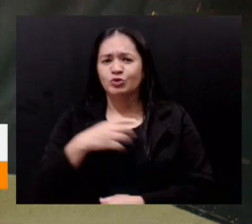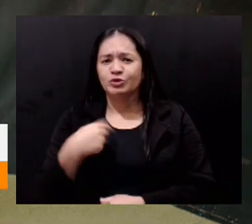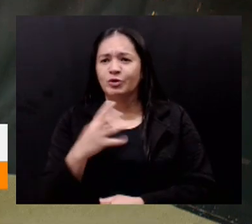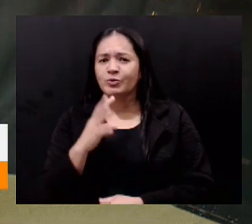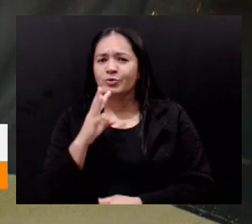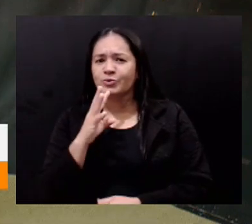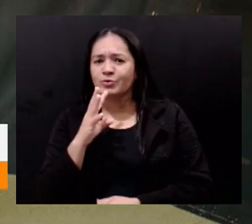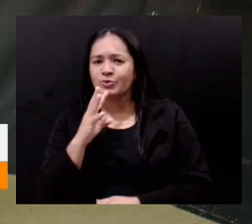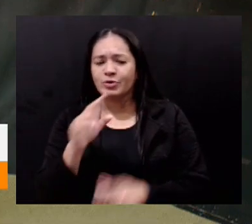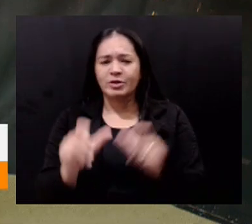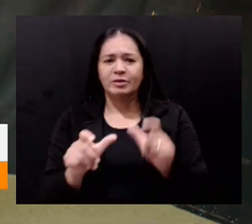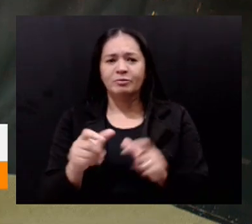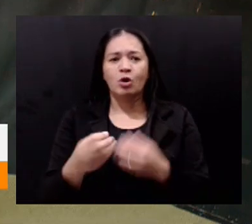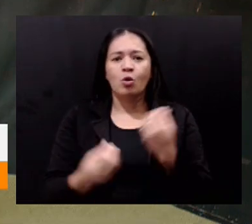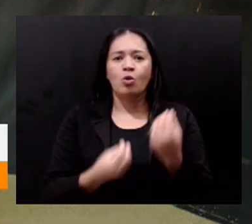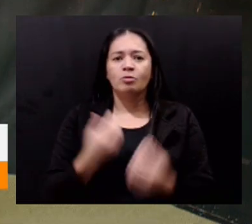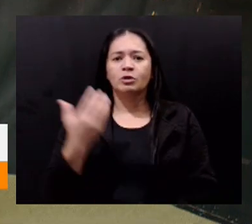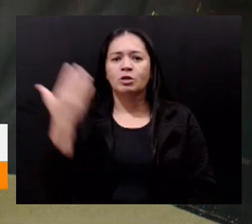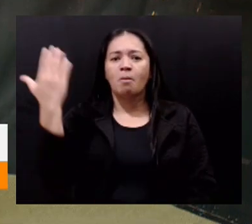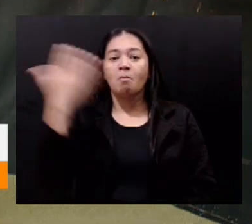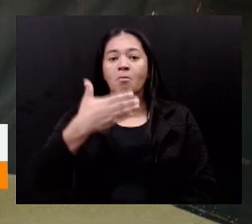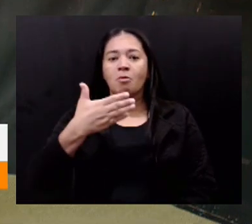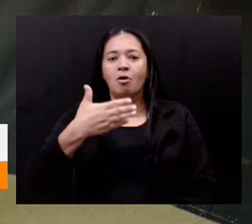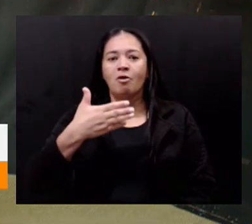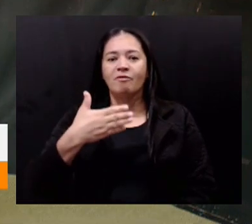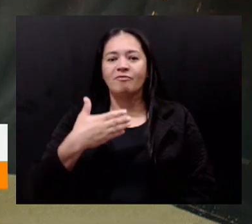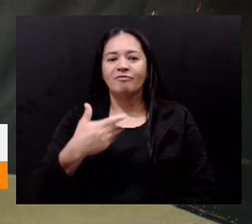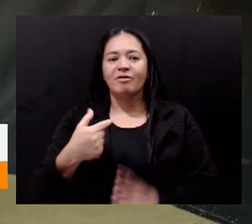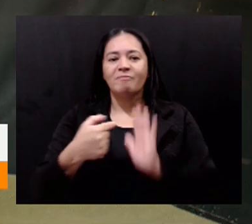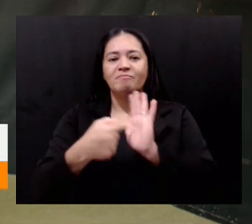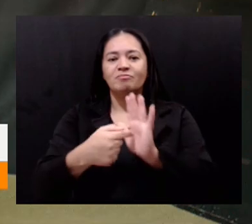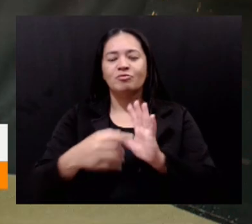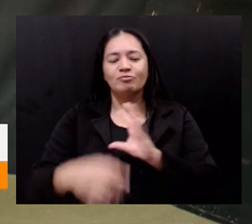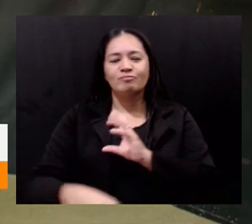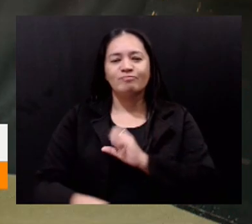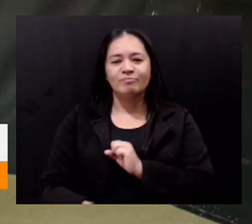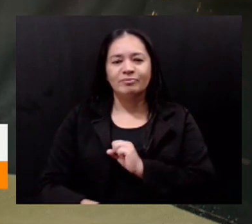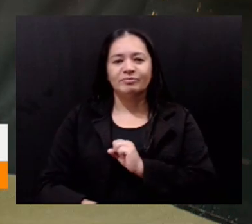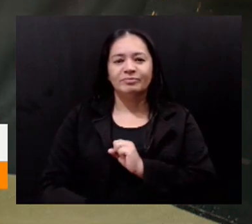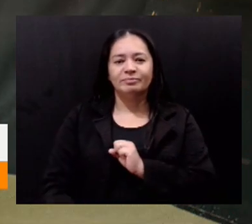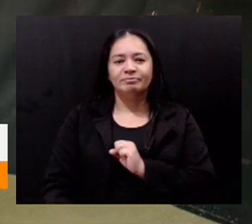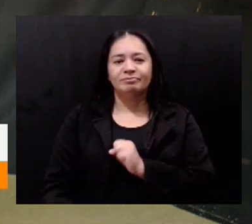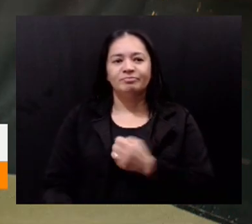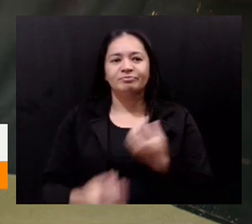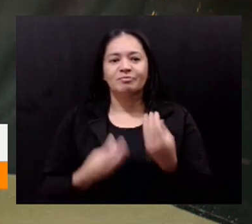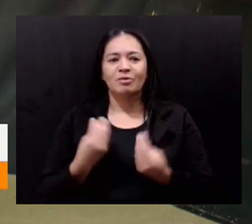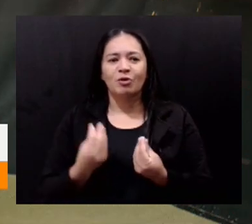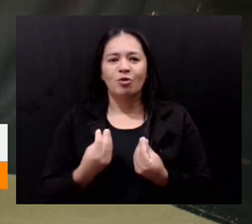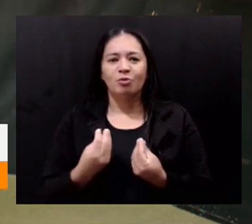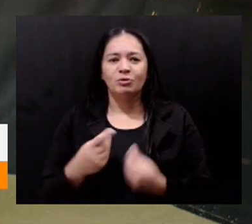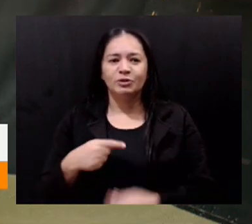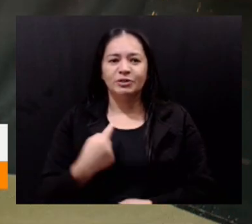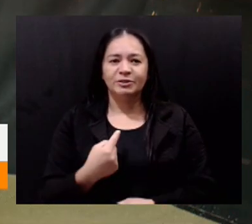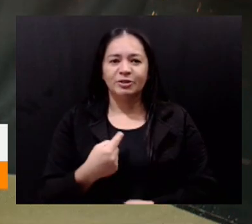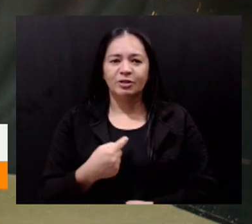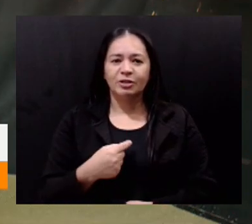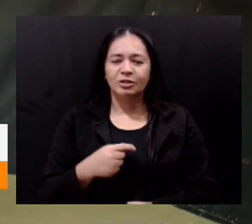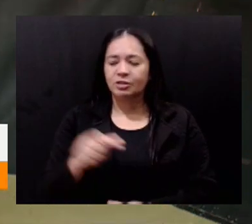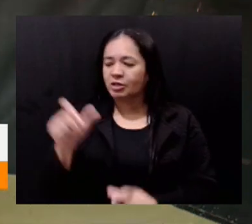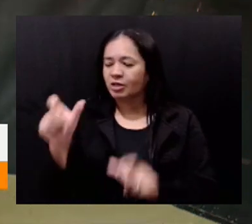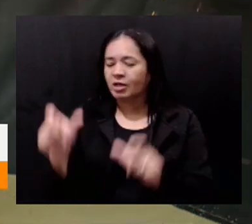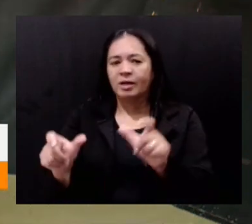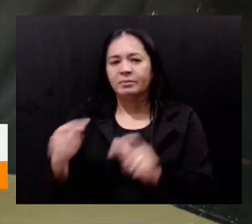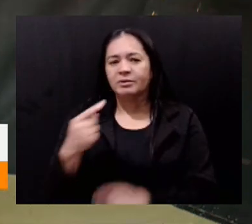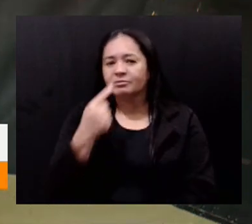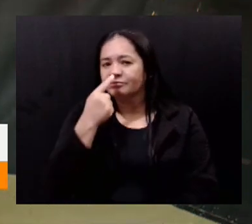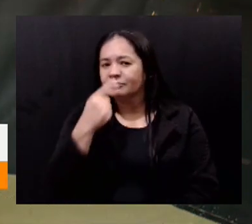demonstra afeto, e até como a gente, mede o que é ser alguém próximo da gente, né.